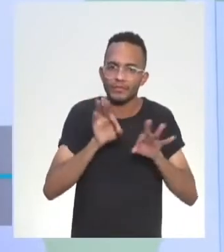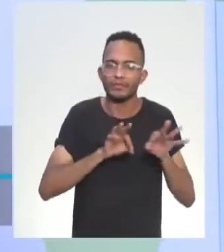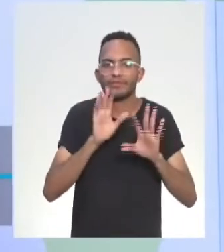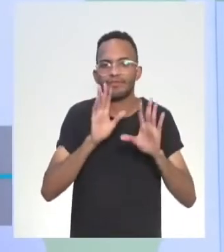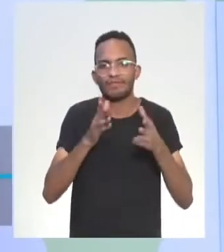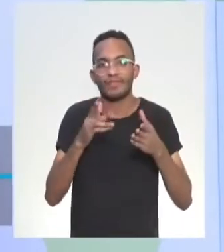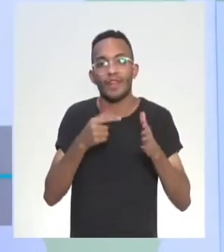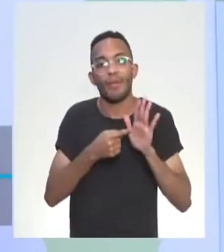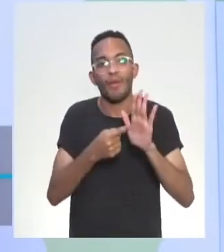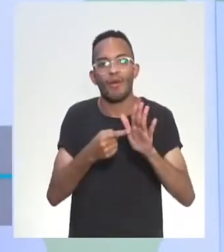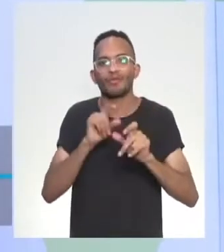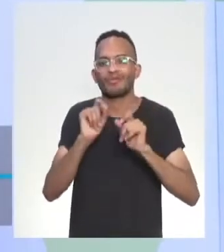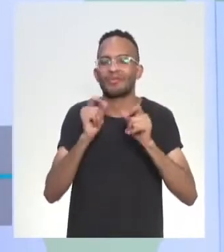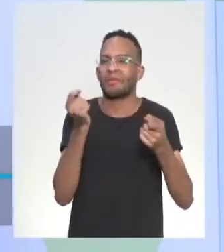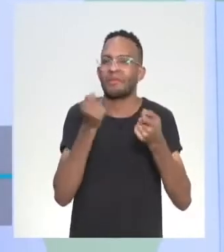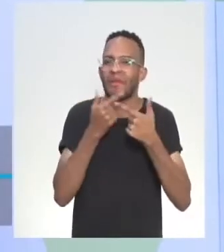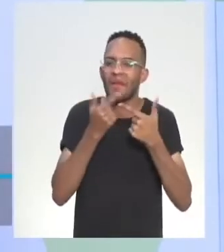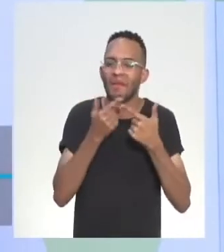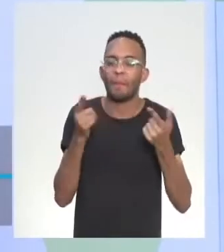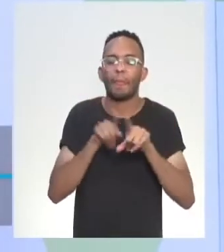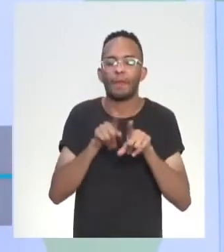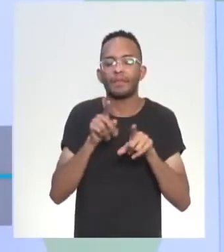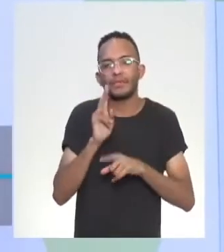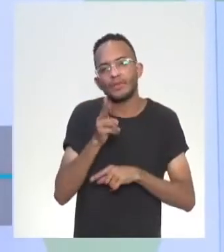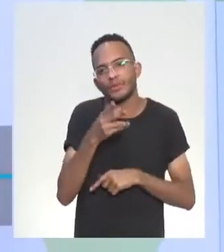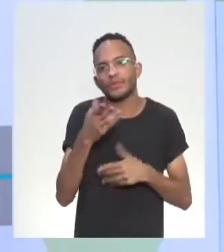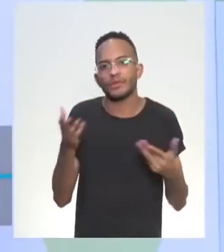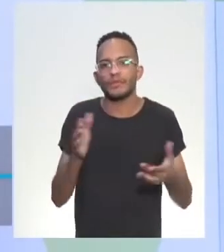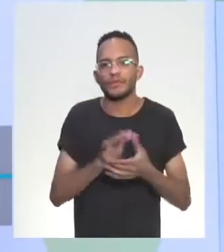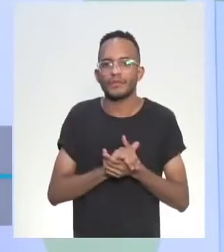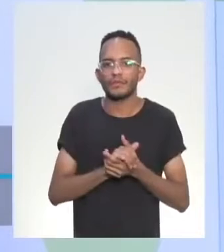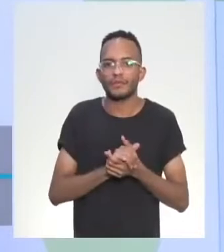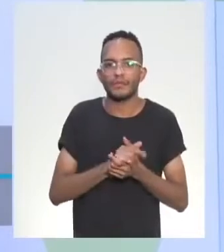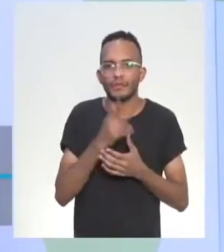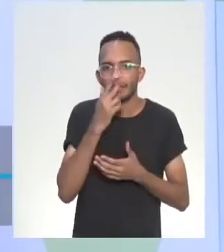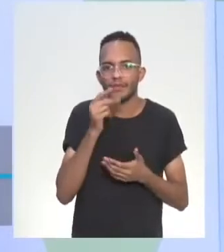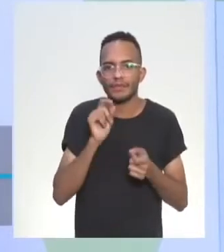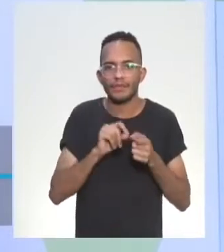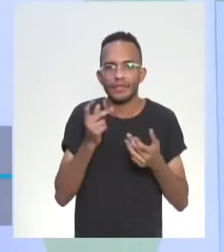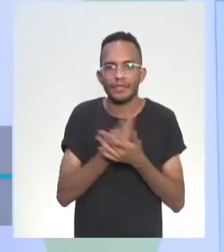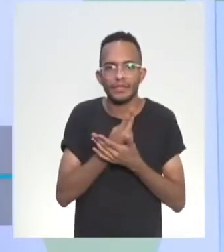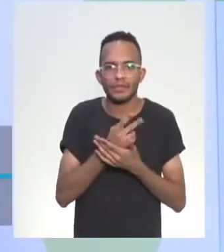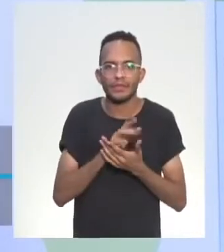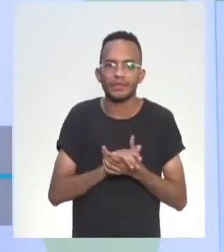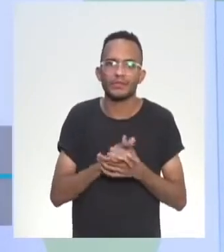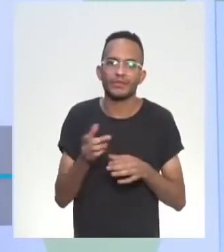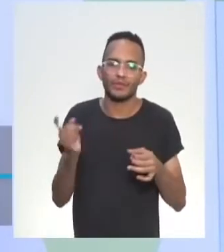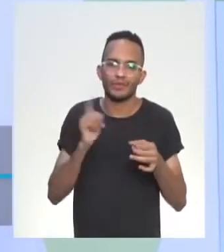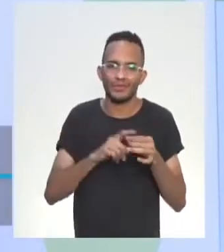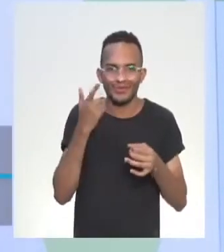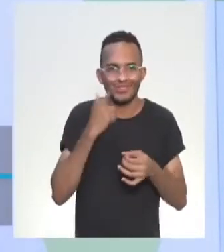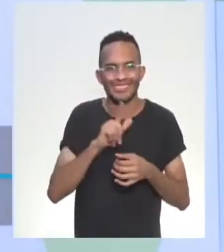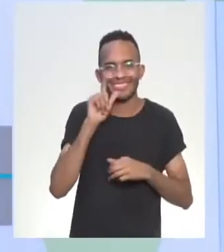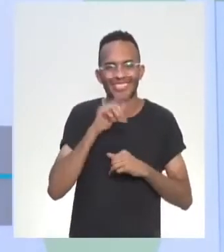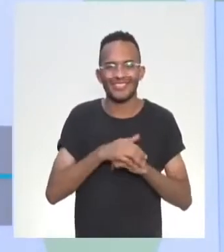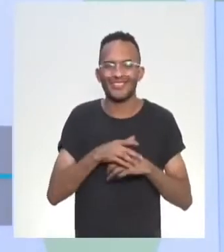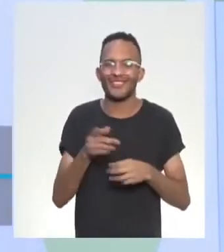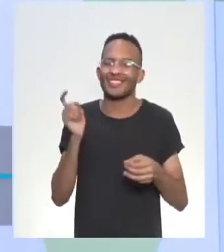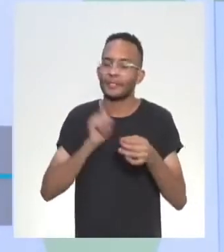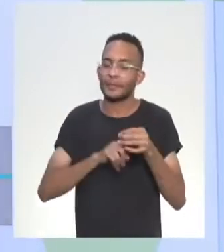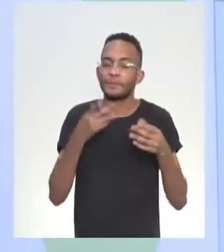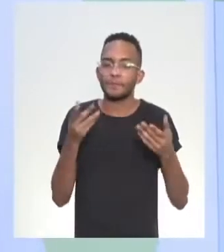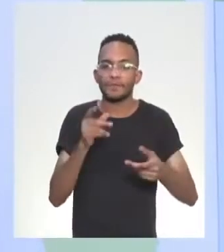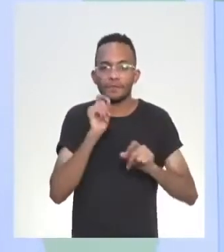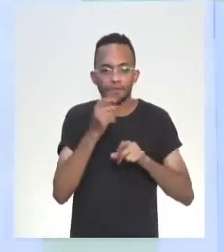já traz o humor. Tá? Vamos continuar aqui, então. Acho que eu fiz alguma coisa errada aqui. Aqui, voltou. Voltando. Vamos lá,